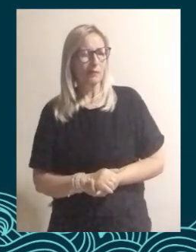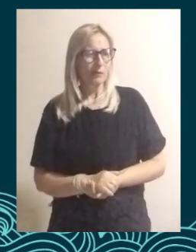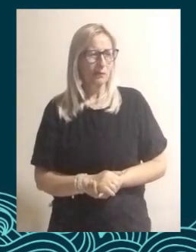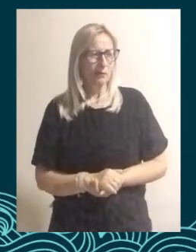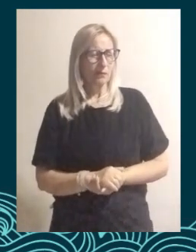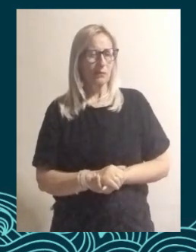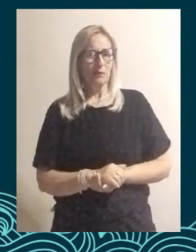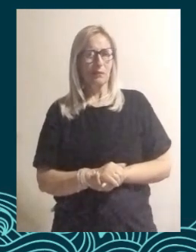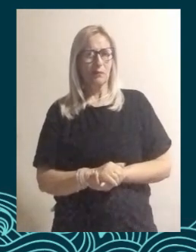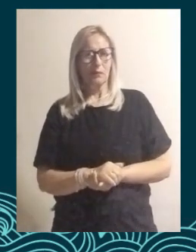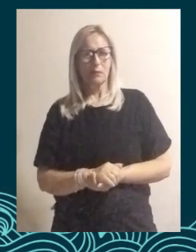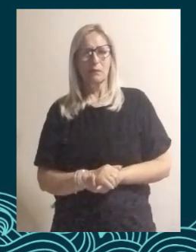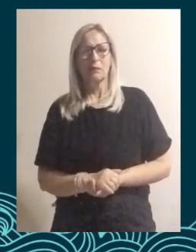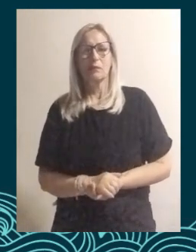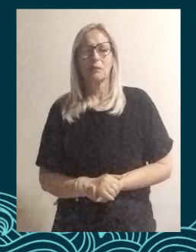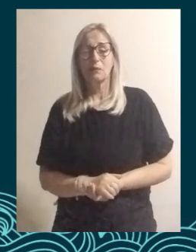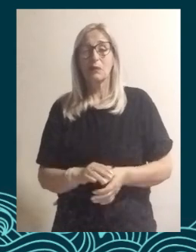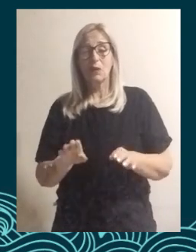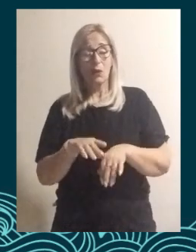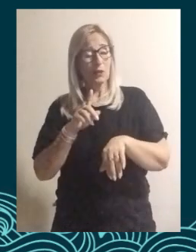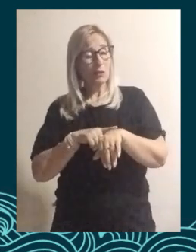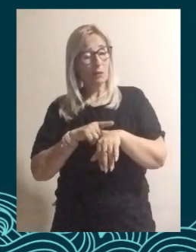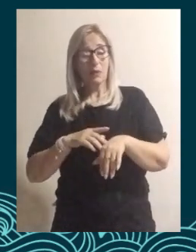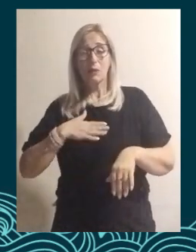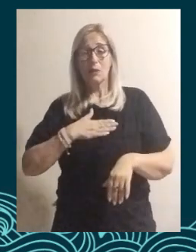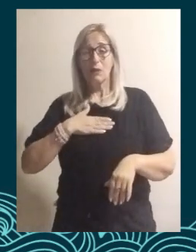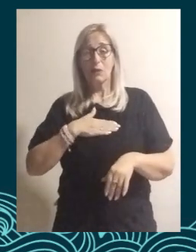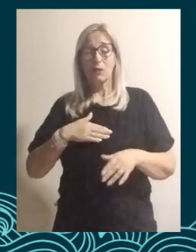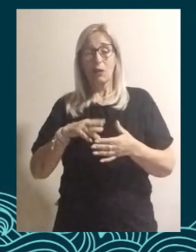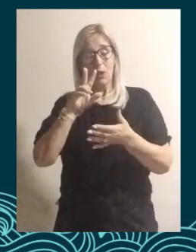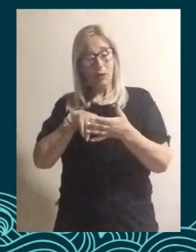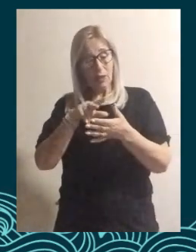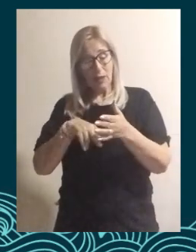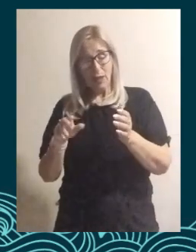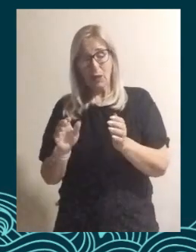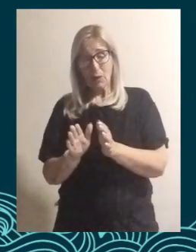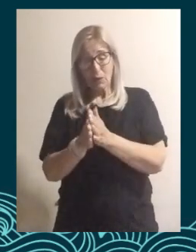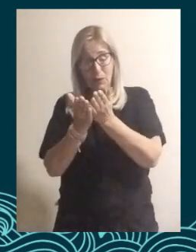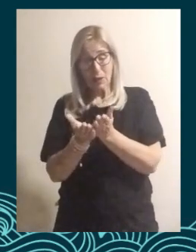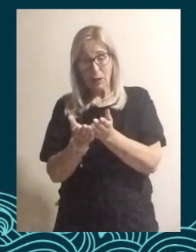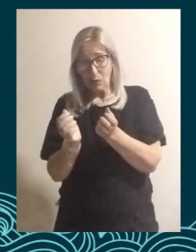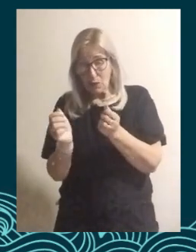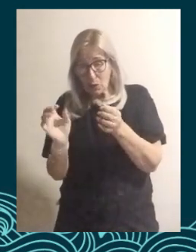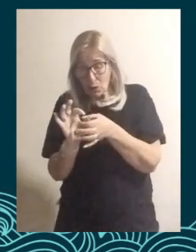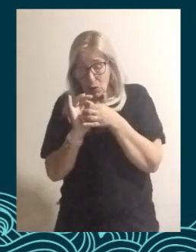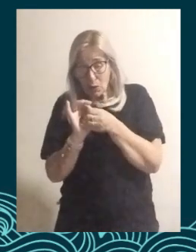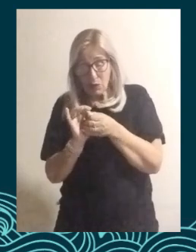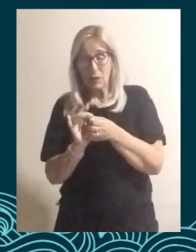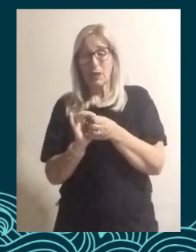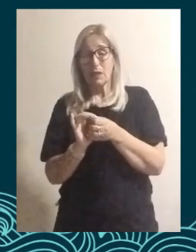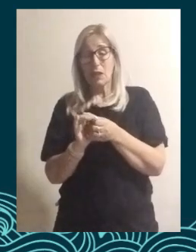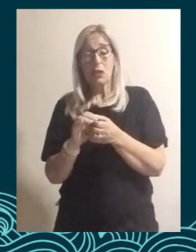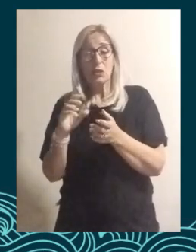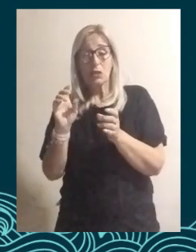levamos o livro lá para elas e teve todo esse momento gostoso de ler o livro juntas, né,